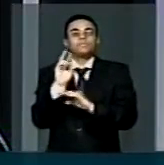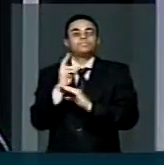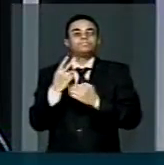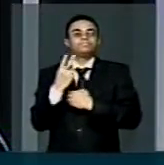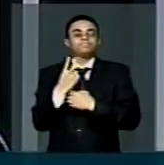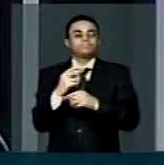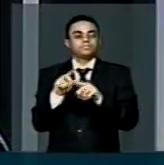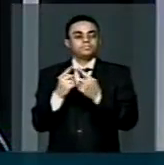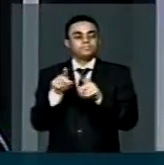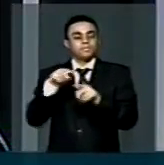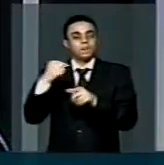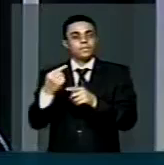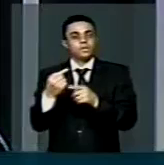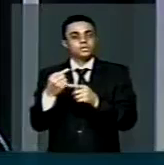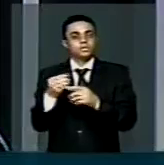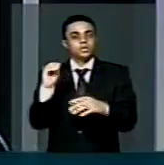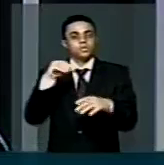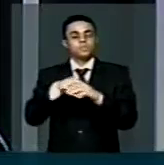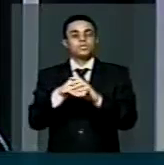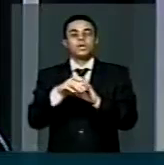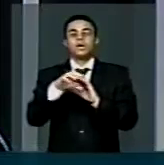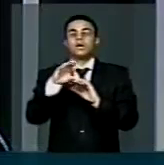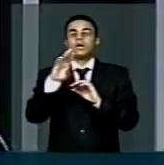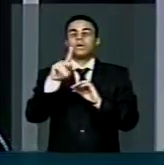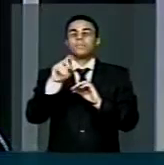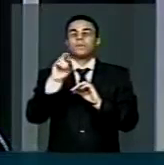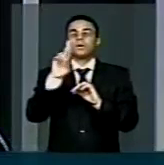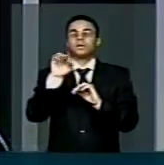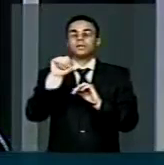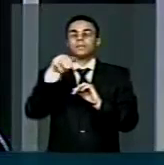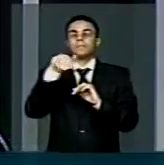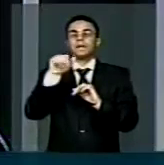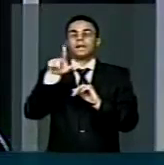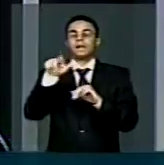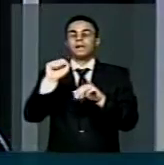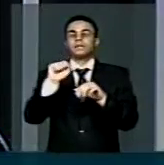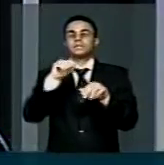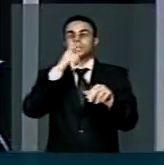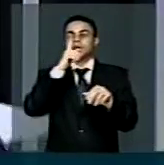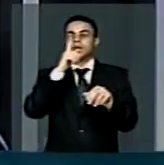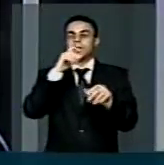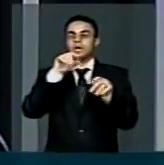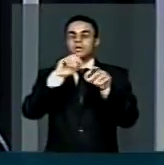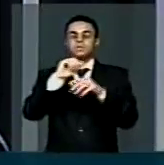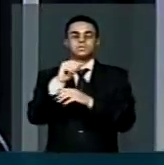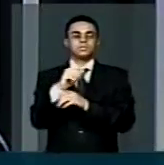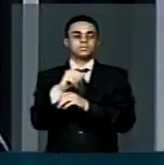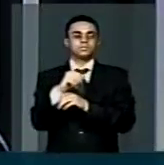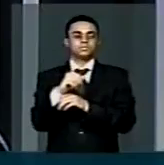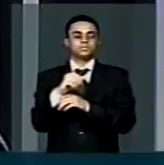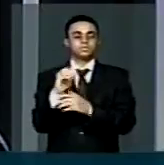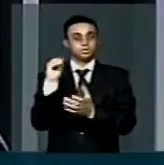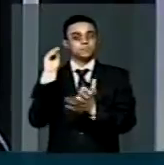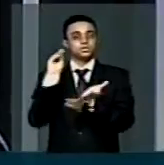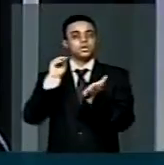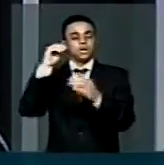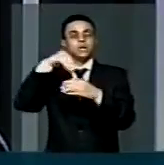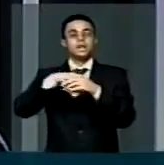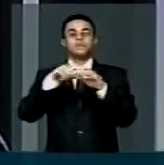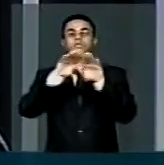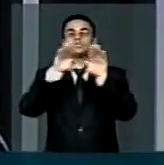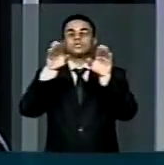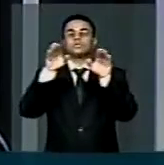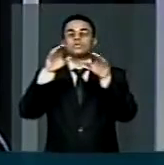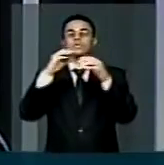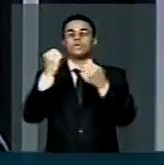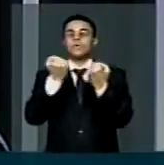jeito, ainda viva, no porta-malas de um camburão, aquela parte conhecida popularmente como gaiola ou chiqueirinho. Para piorar, como